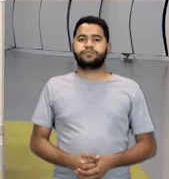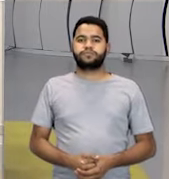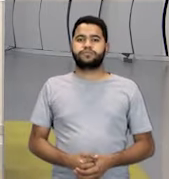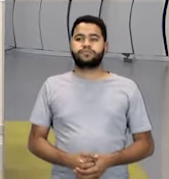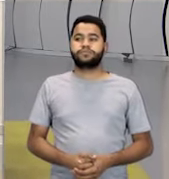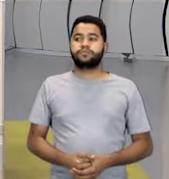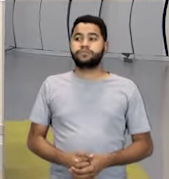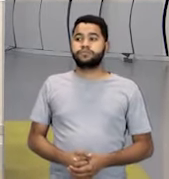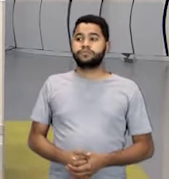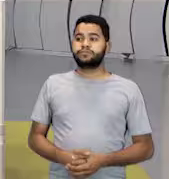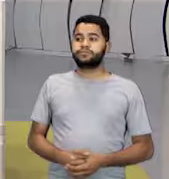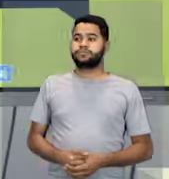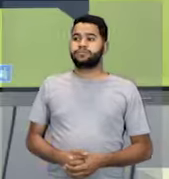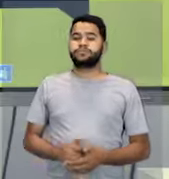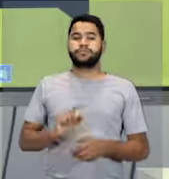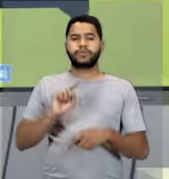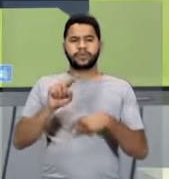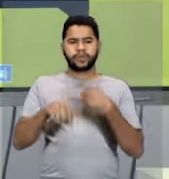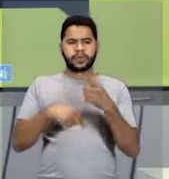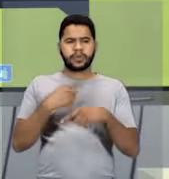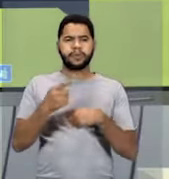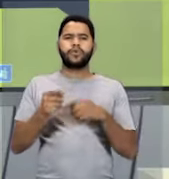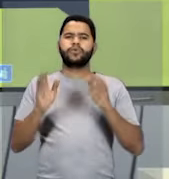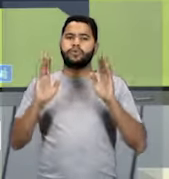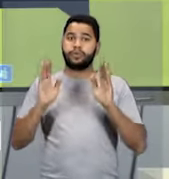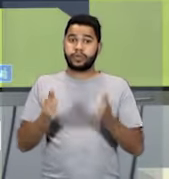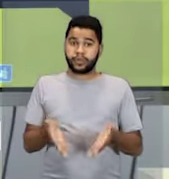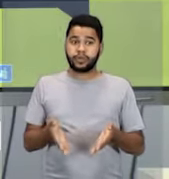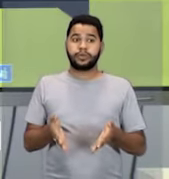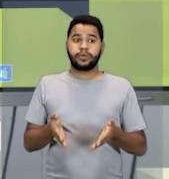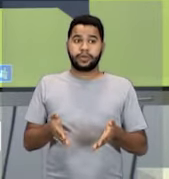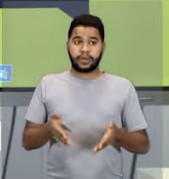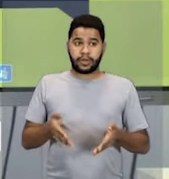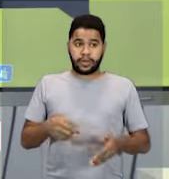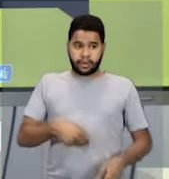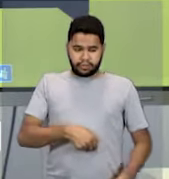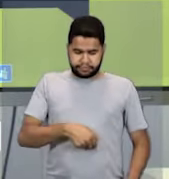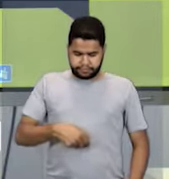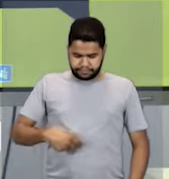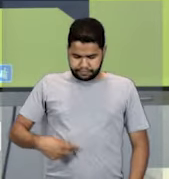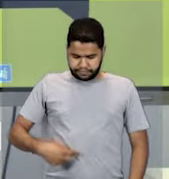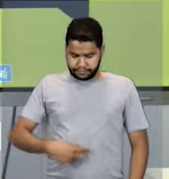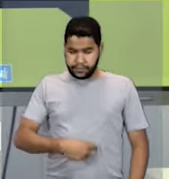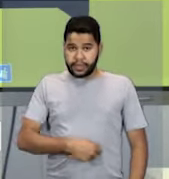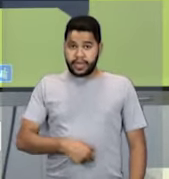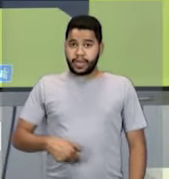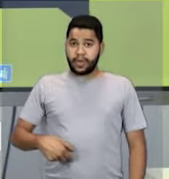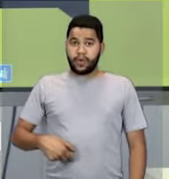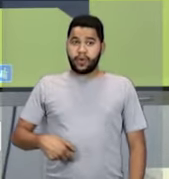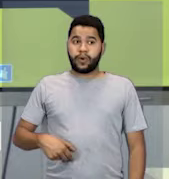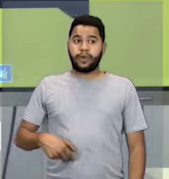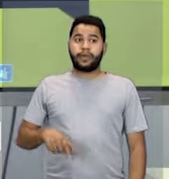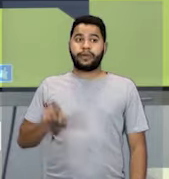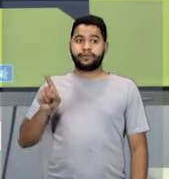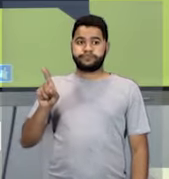E aqui, depois que saiu do estômago, o alimento vai para o intestino delgado. O intestino